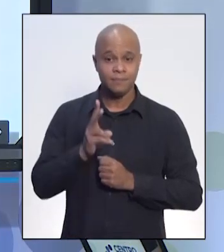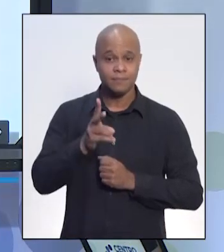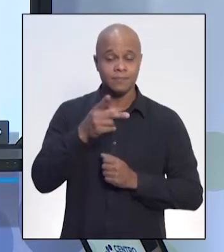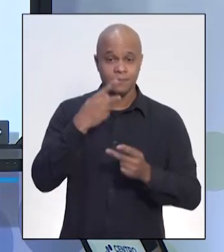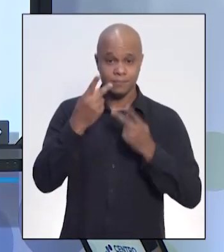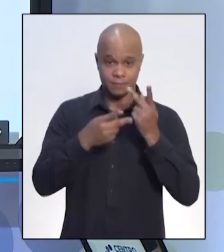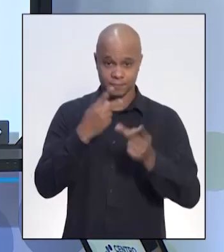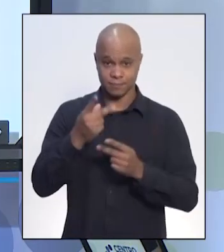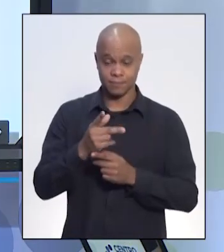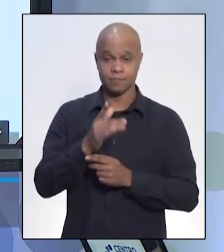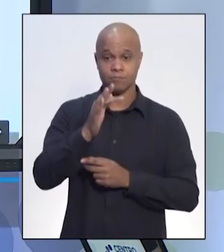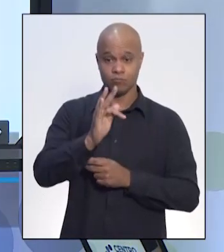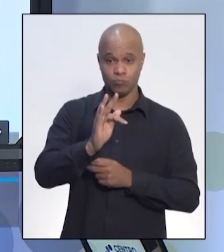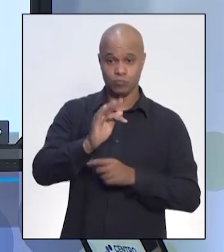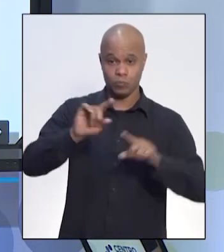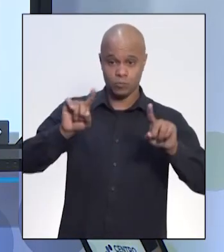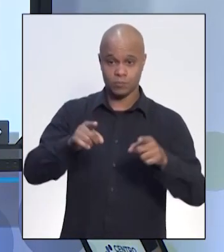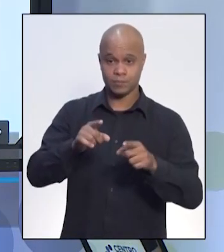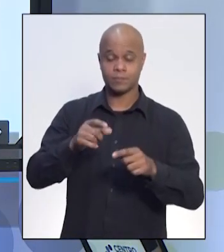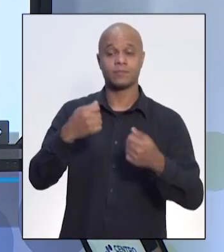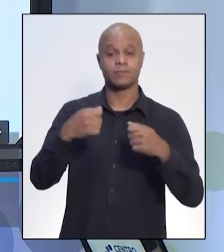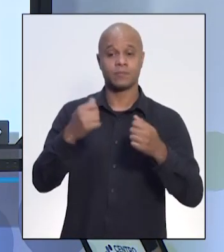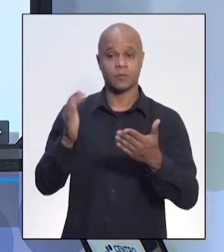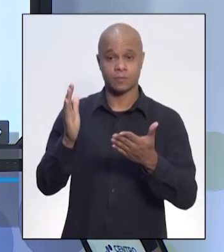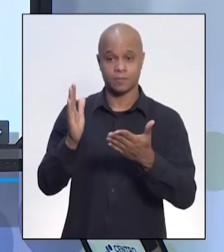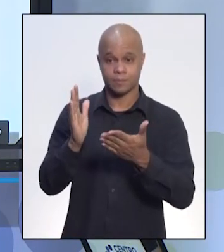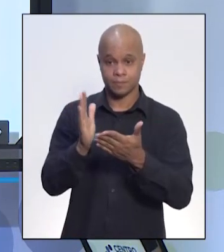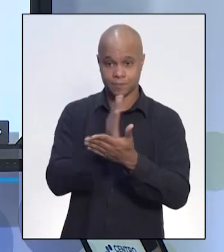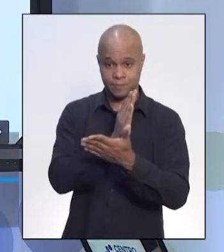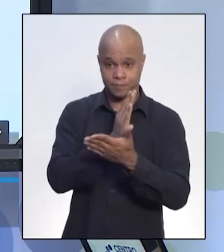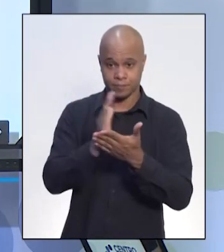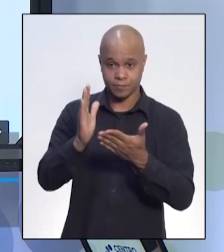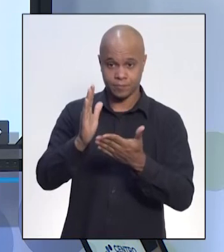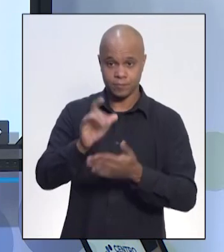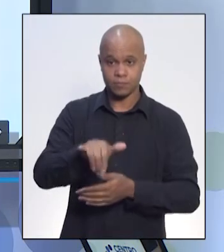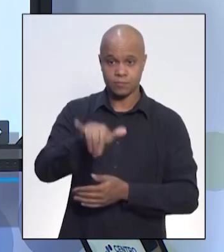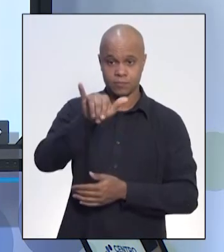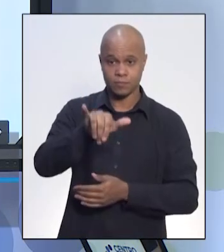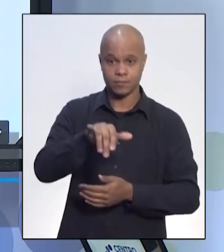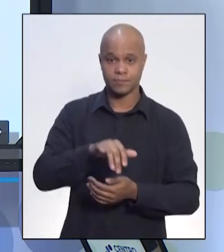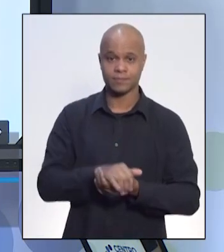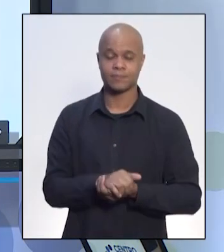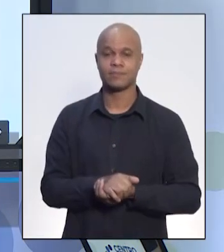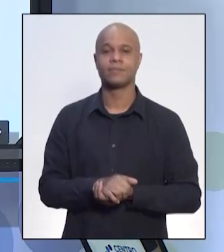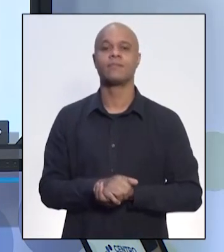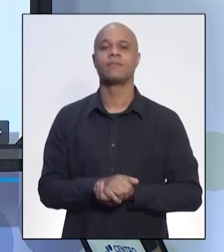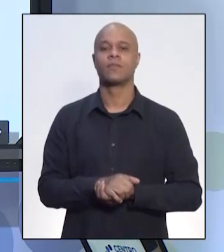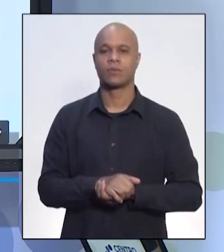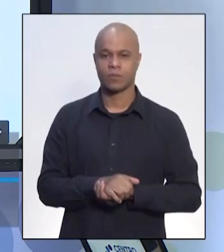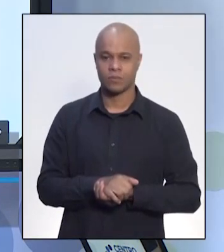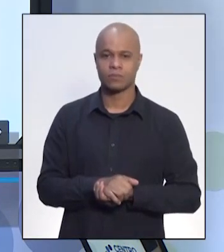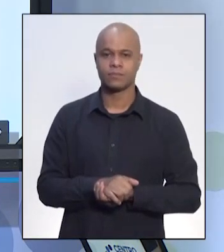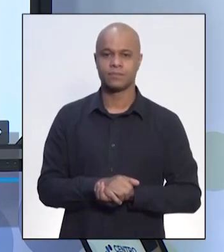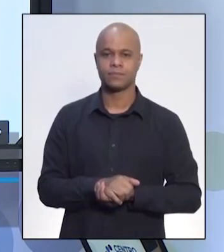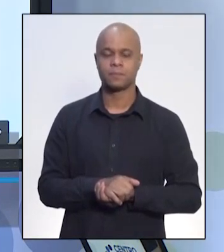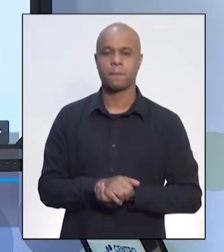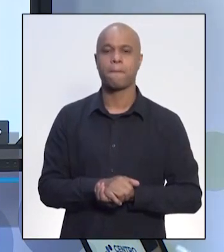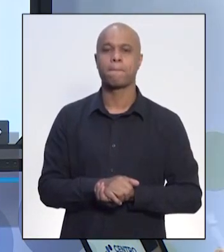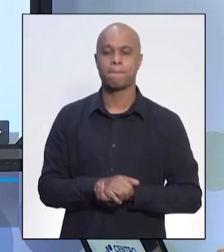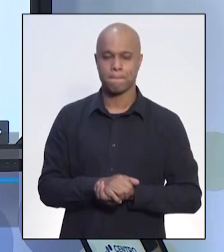o y isolado. Aí você fala, então vamos isolar o y, professora? Vamos. Então, primeiro vamos chamar o x, somar os x, e depois isolar